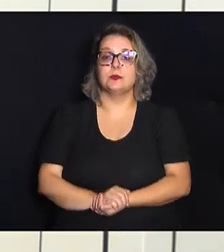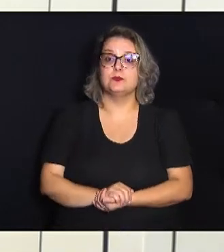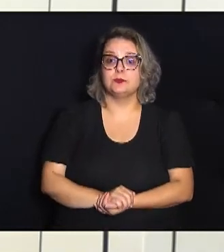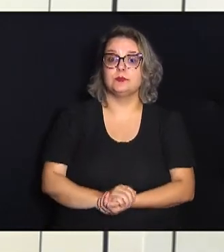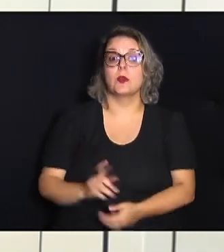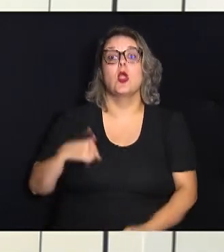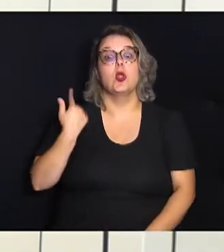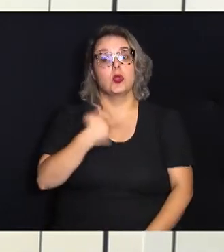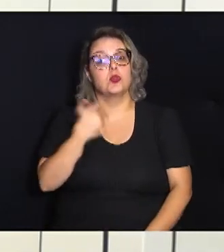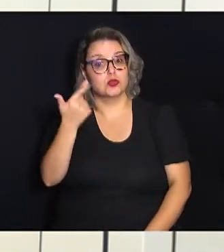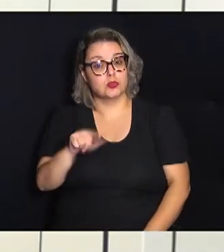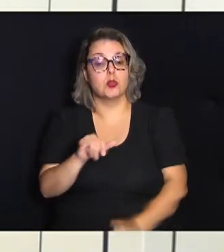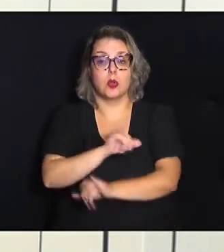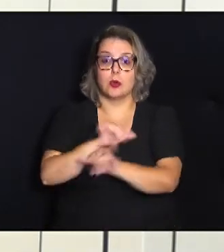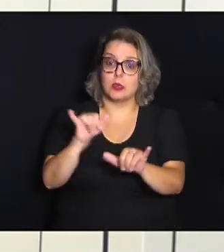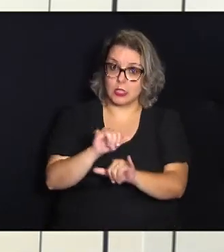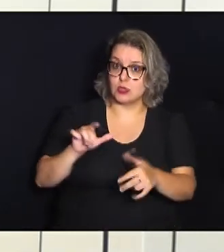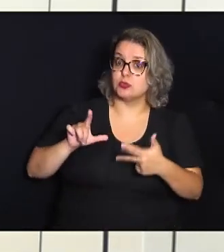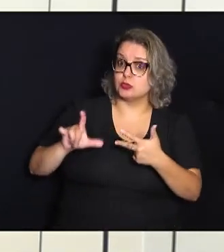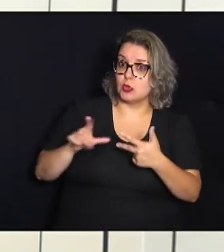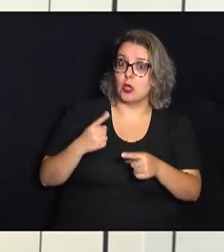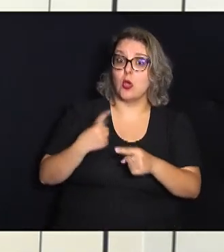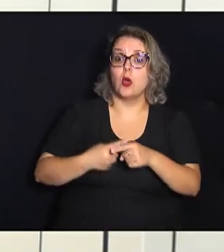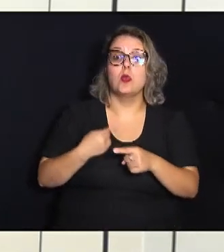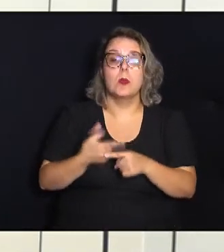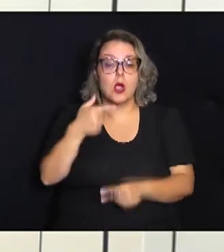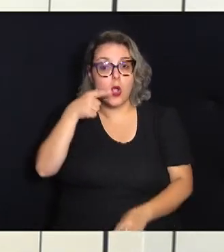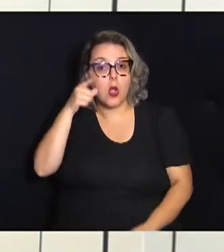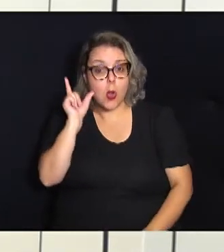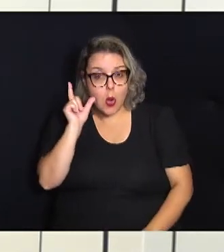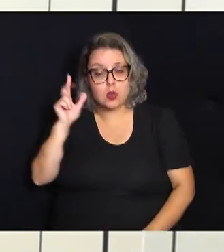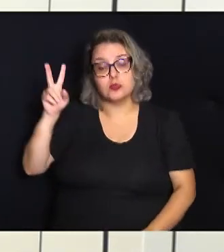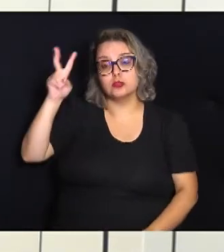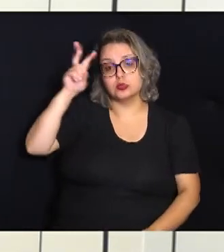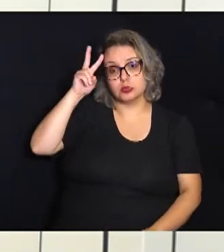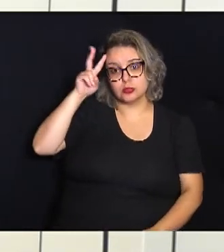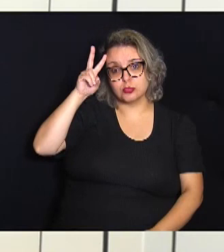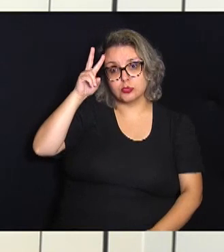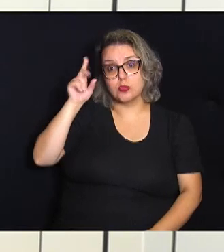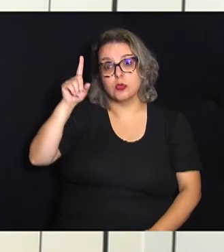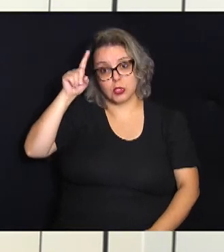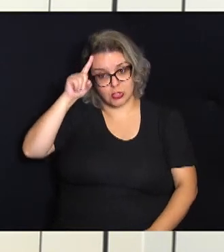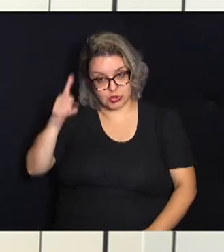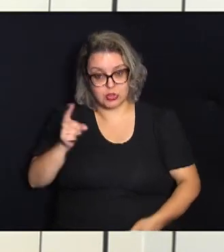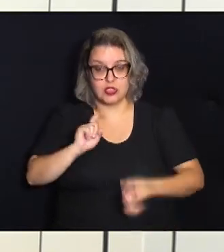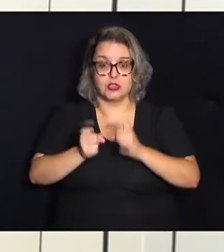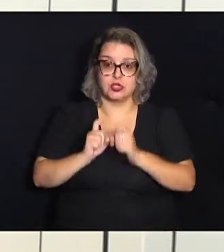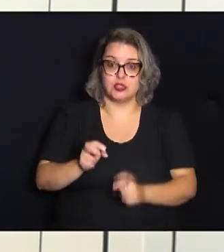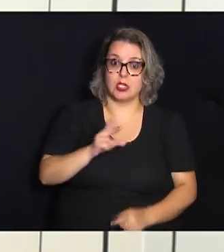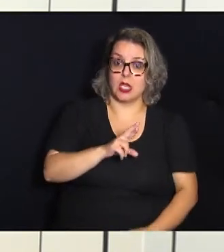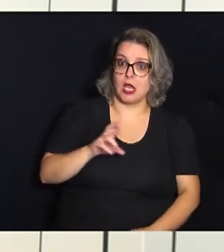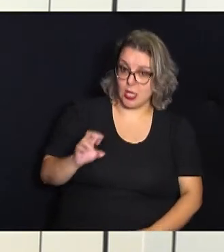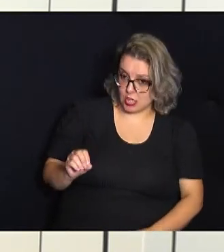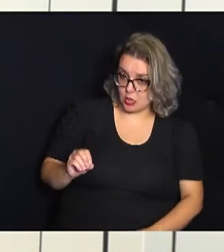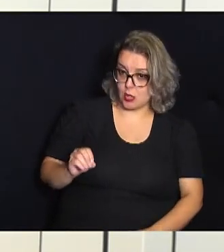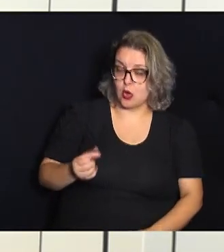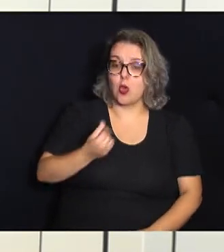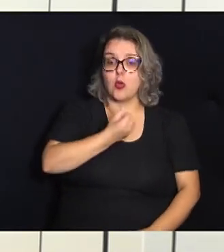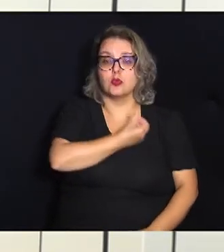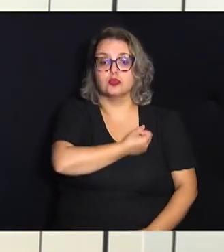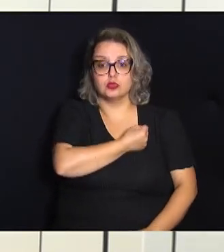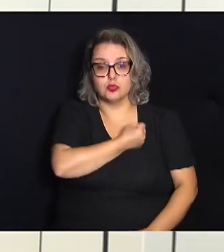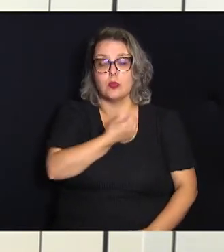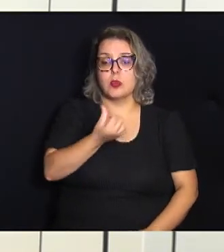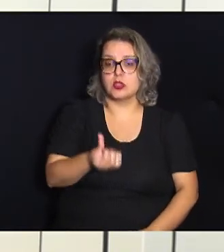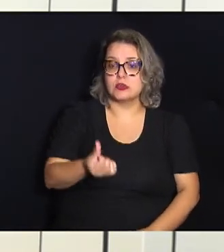A gente segue aqui com as notícias do Legislativo, porque ontem, segunda-feira, foi dia de reunião ordinária, a de número 69,